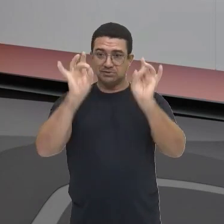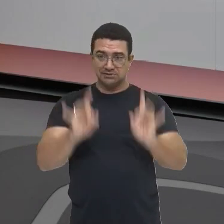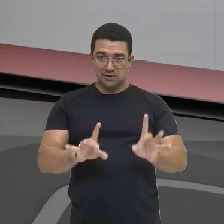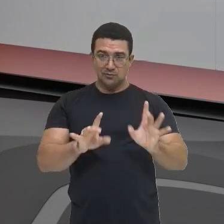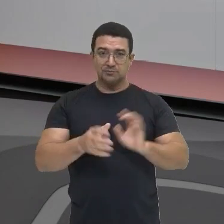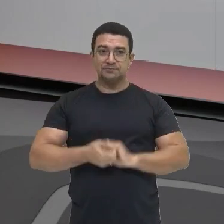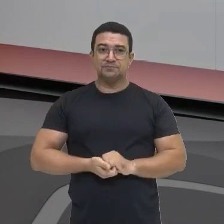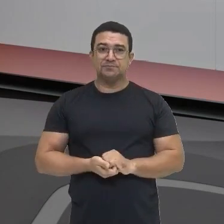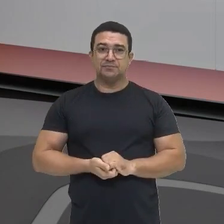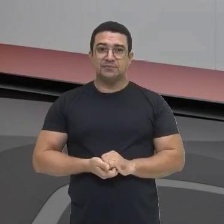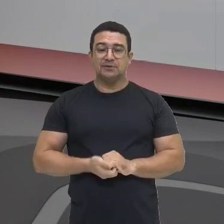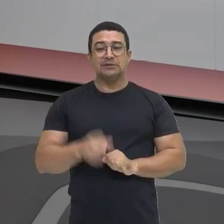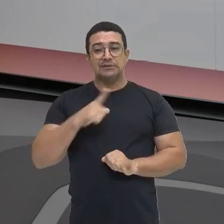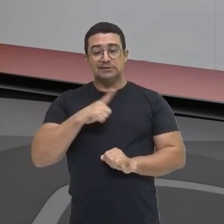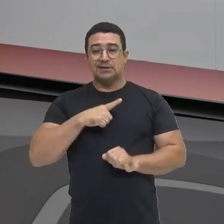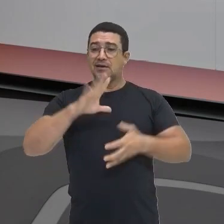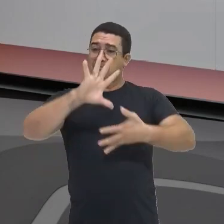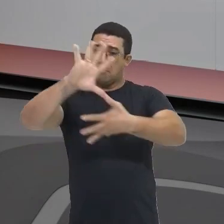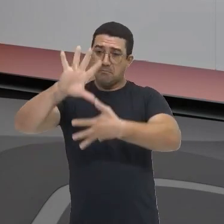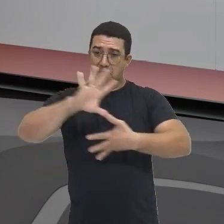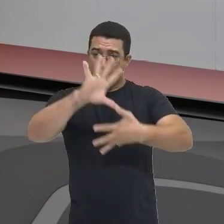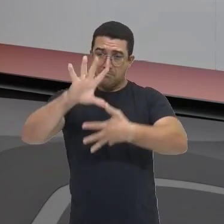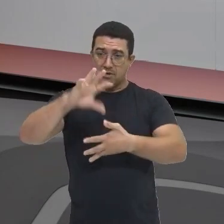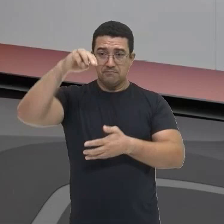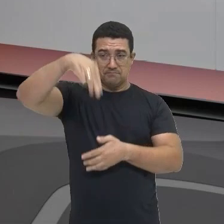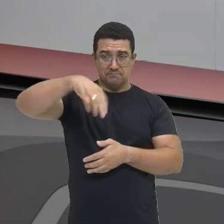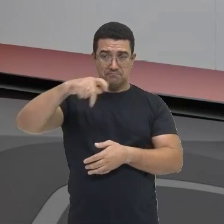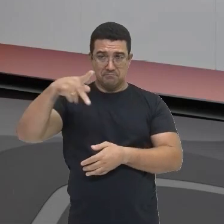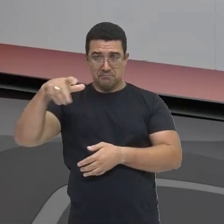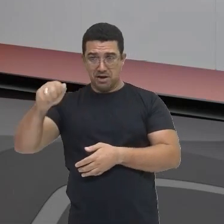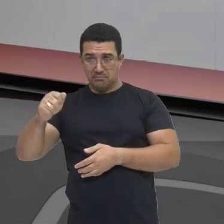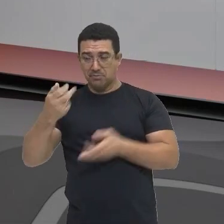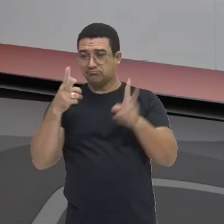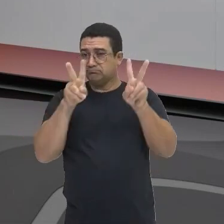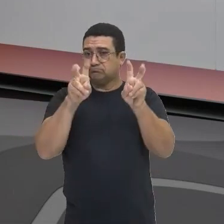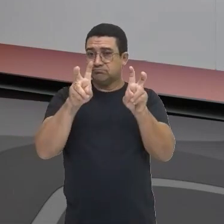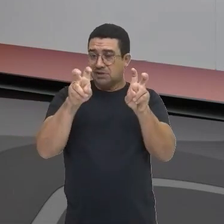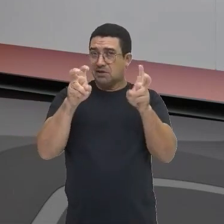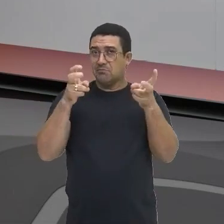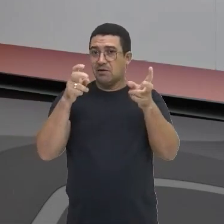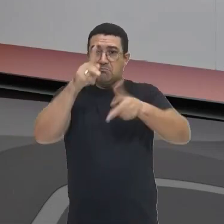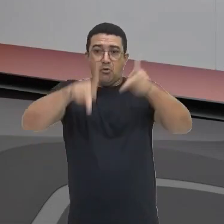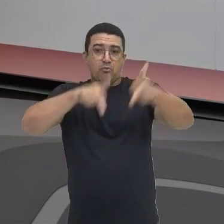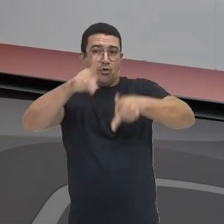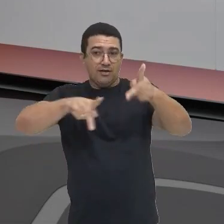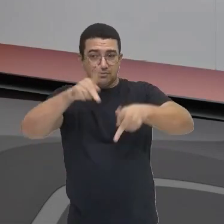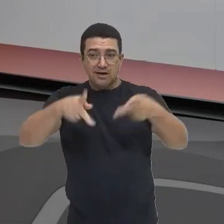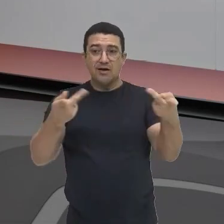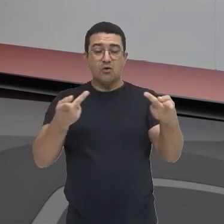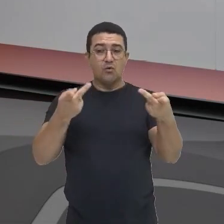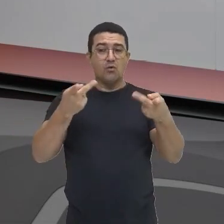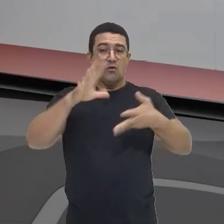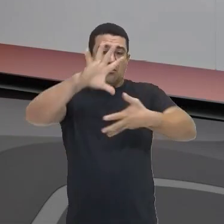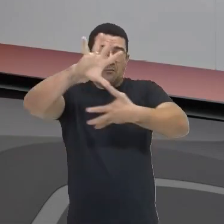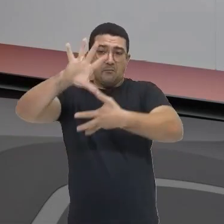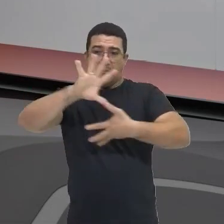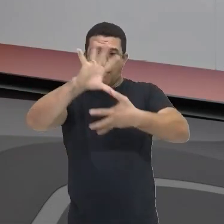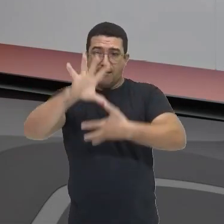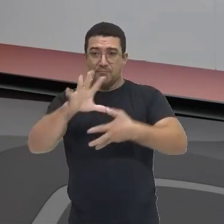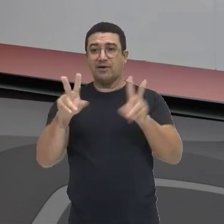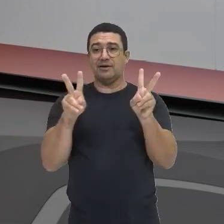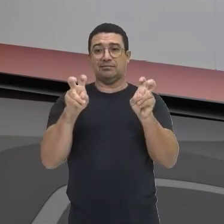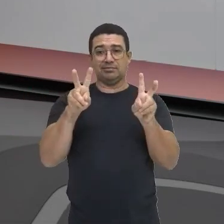certo? Nós temos mapas, por exemplo, que vão abordar sobre a questão da população, nós temos mapas que irão